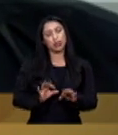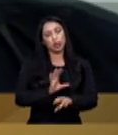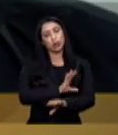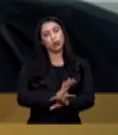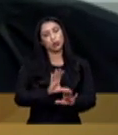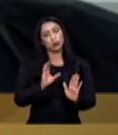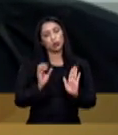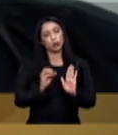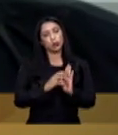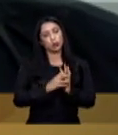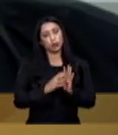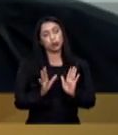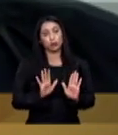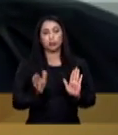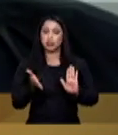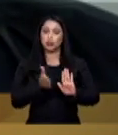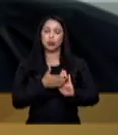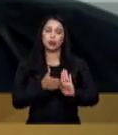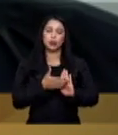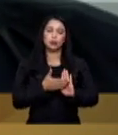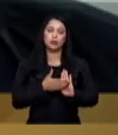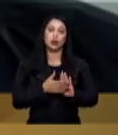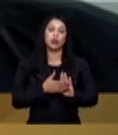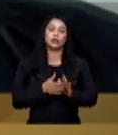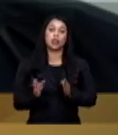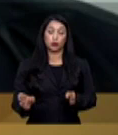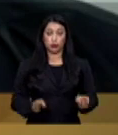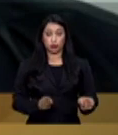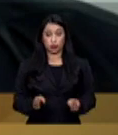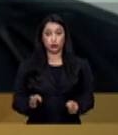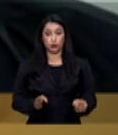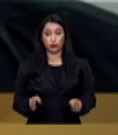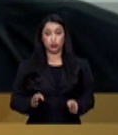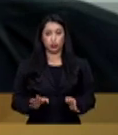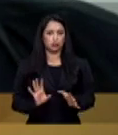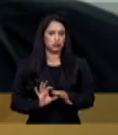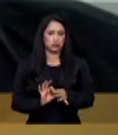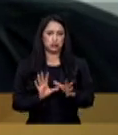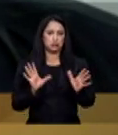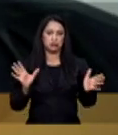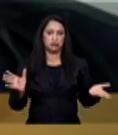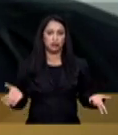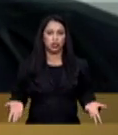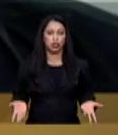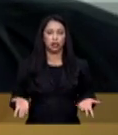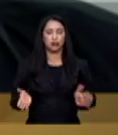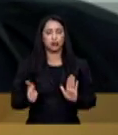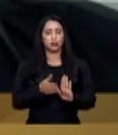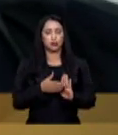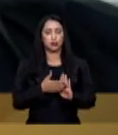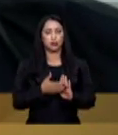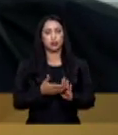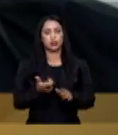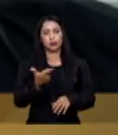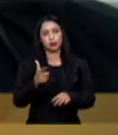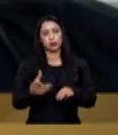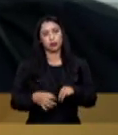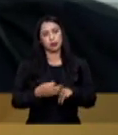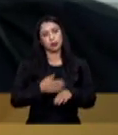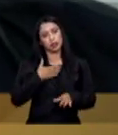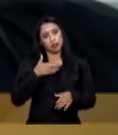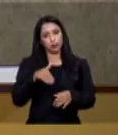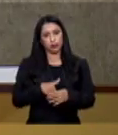proposta que, em relação ao tempo, eu fico aberto, eventualmente, aí à proposta dos colegas. É como